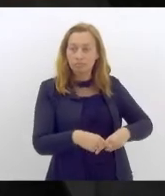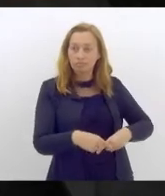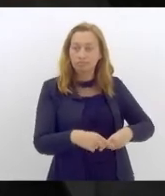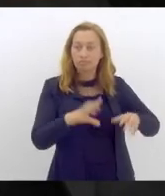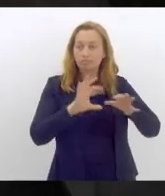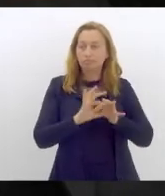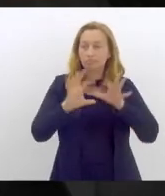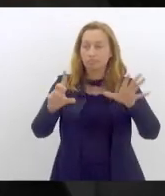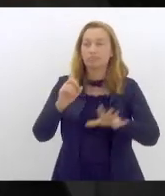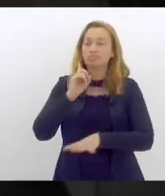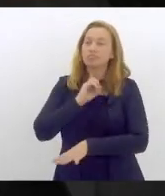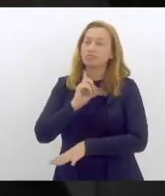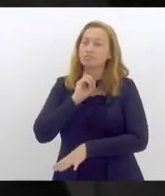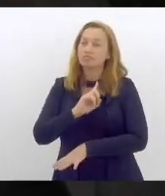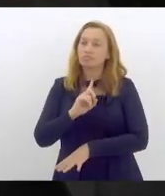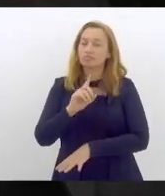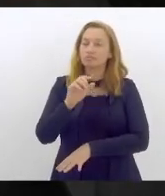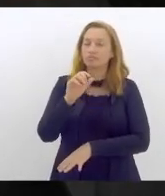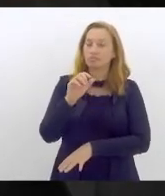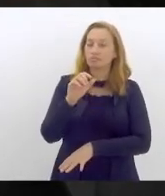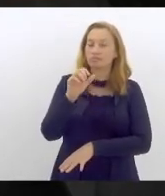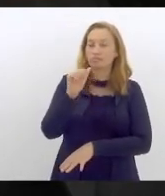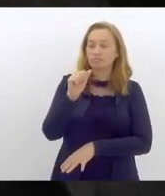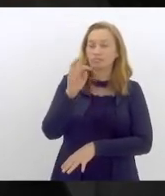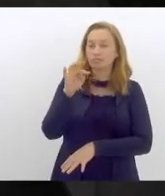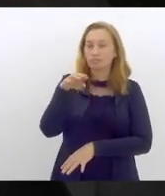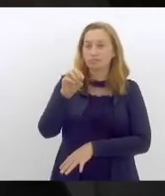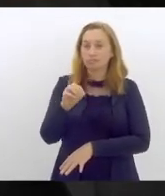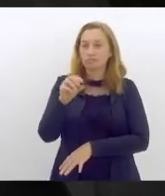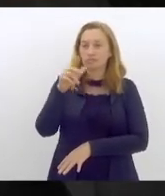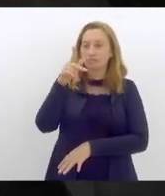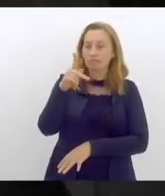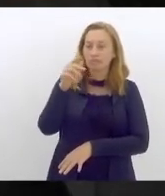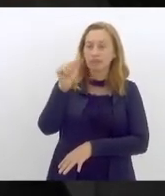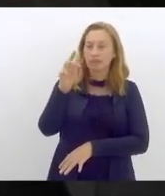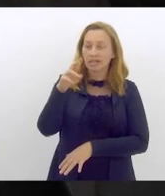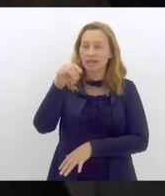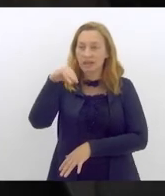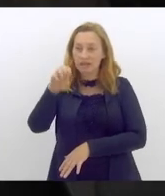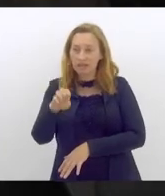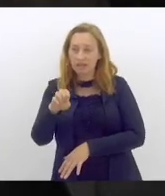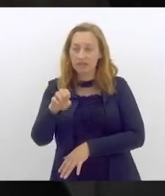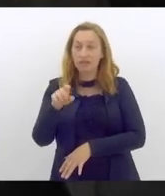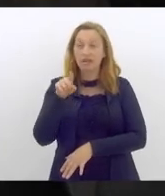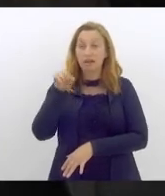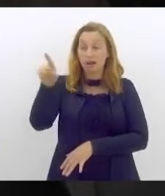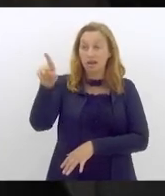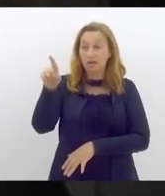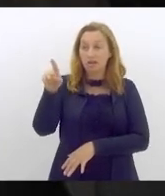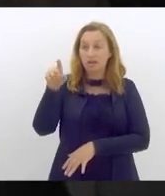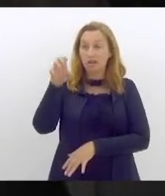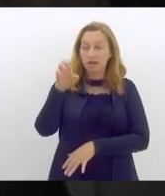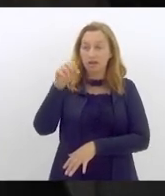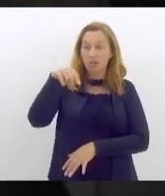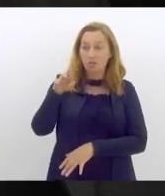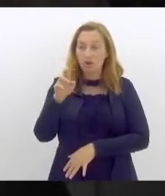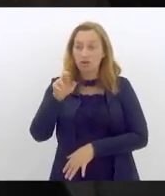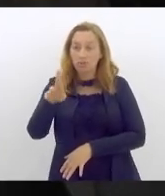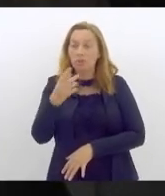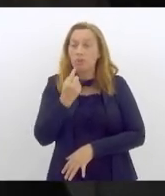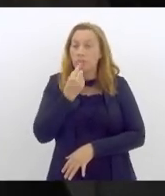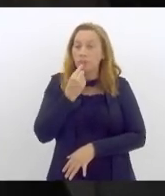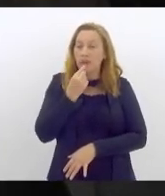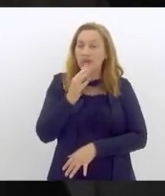Atlético Paranaense lá no Equador a véspera das eleições